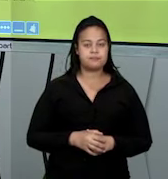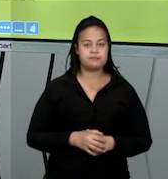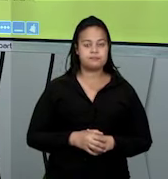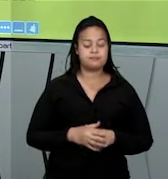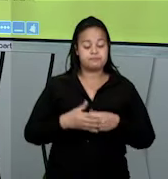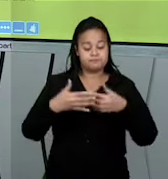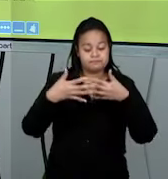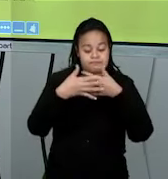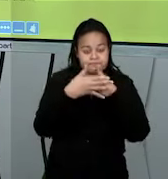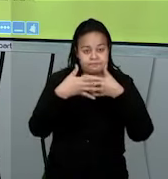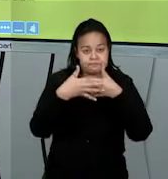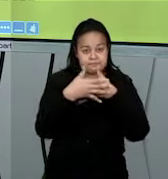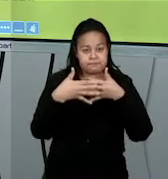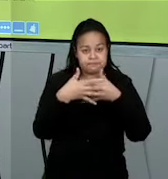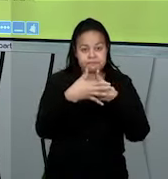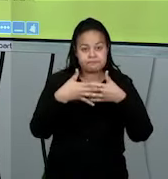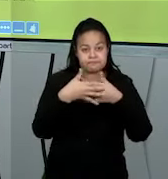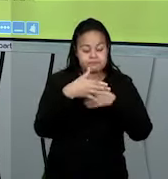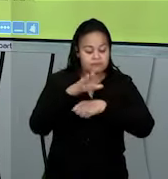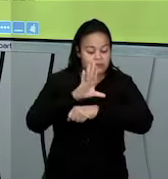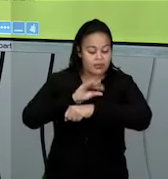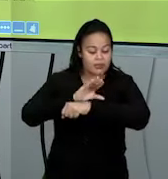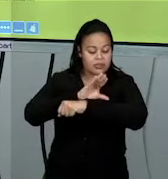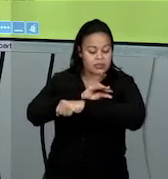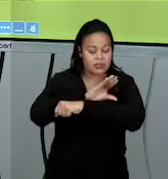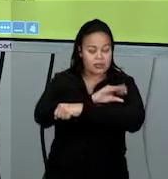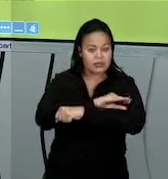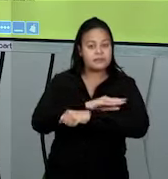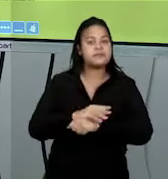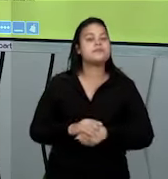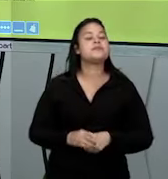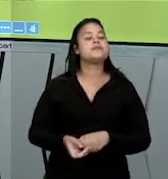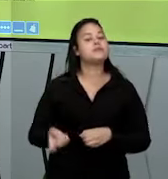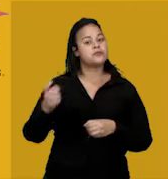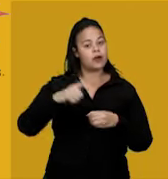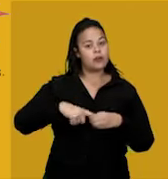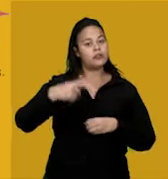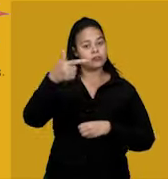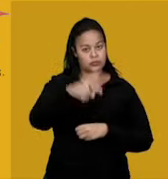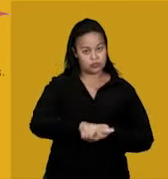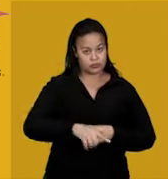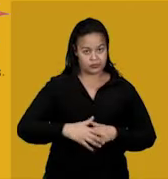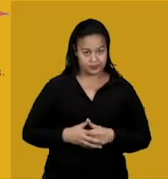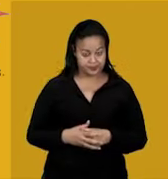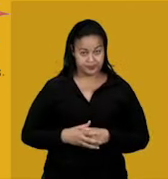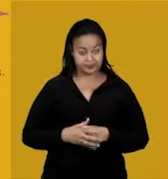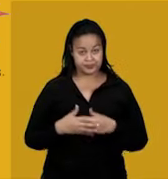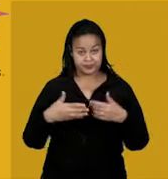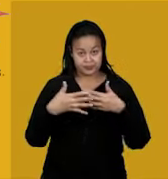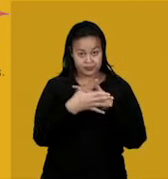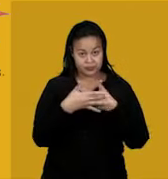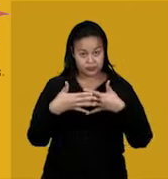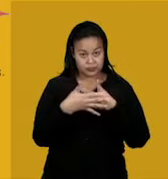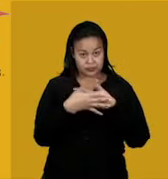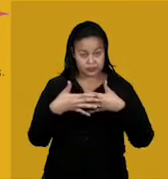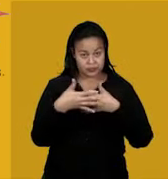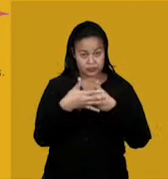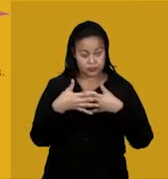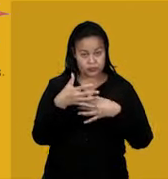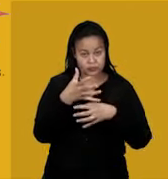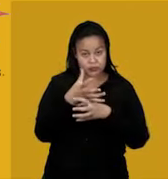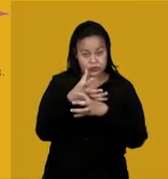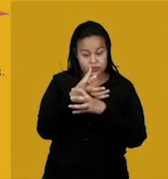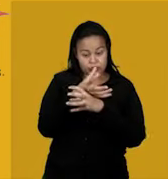Tecido muscular. Então, fazendo uma breve revisão. O tecido muscular esquelético